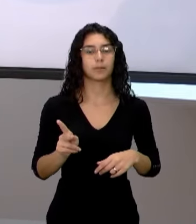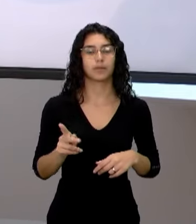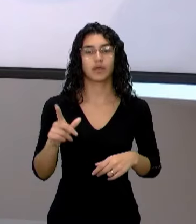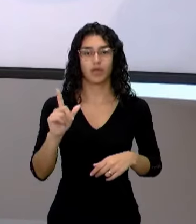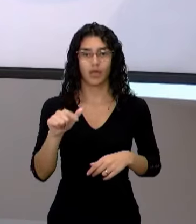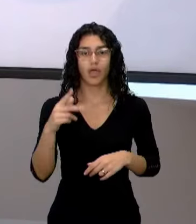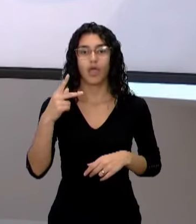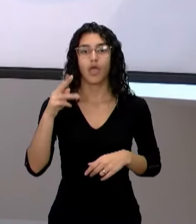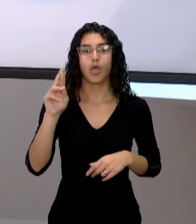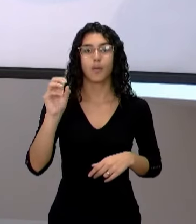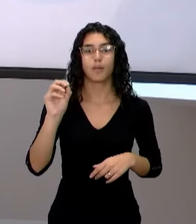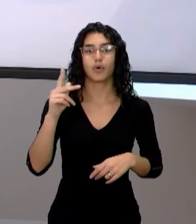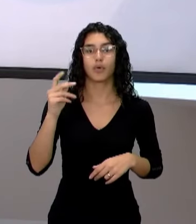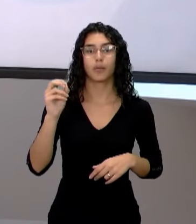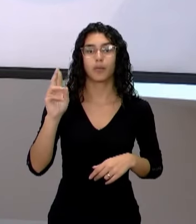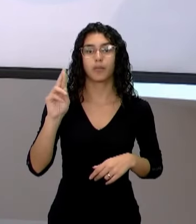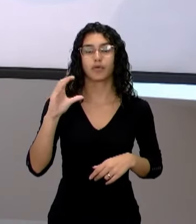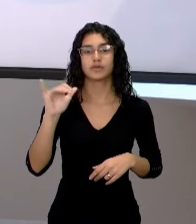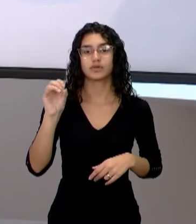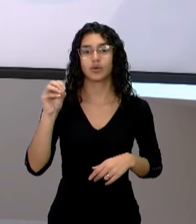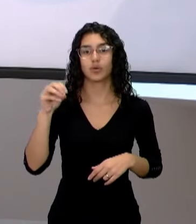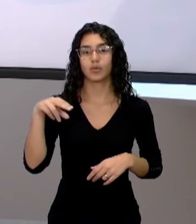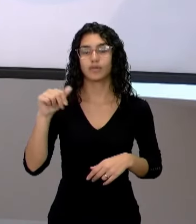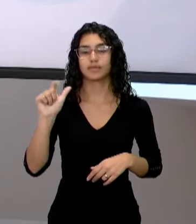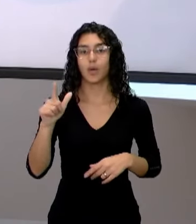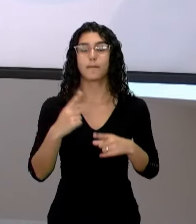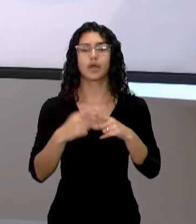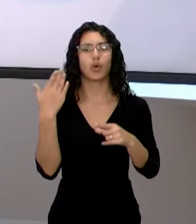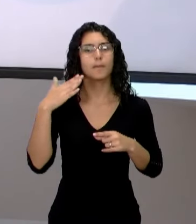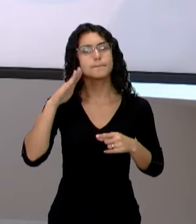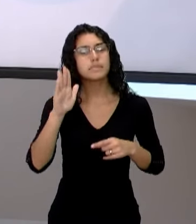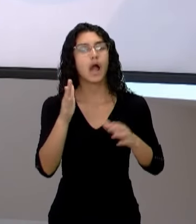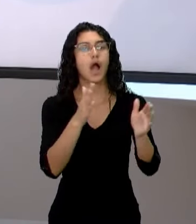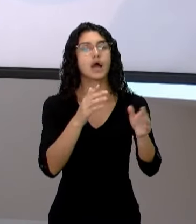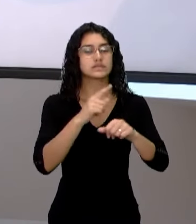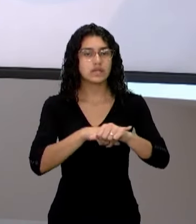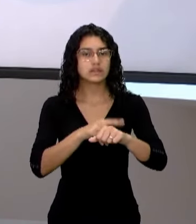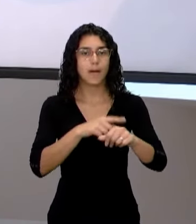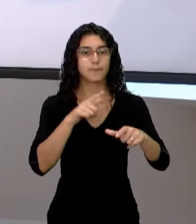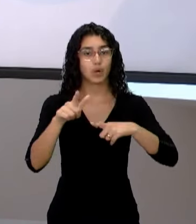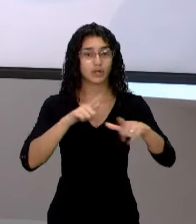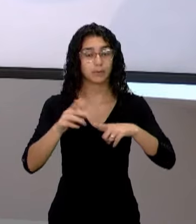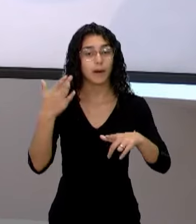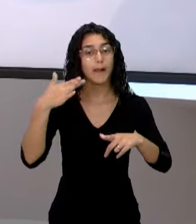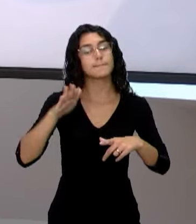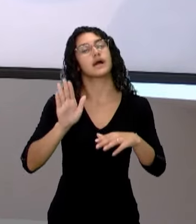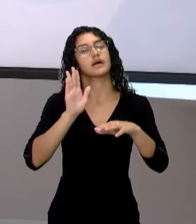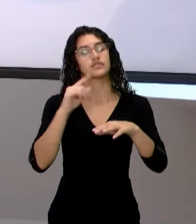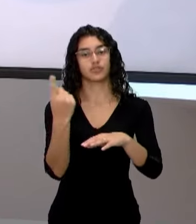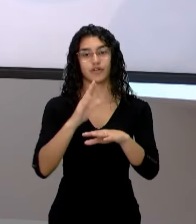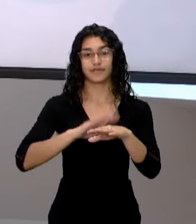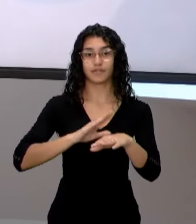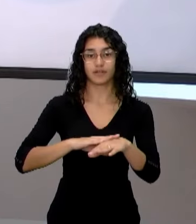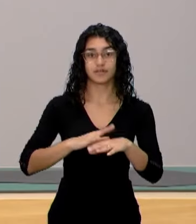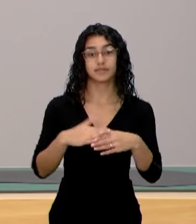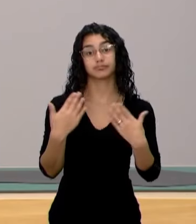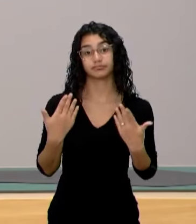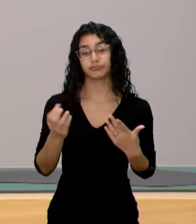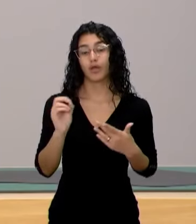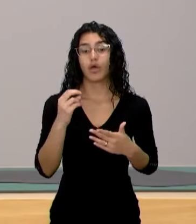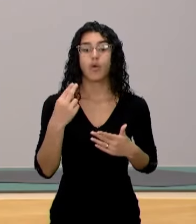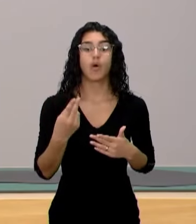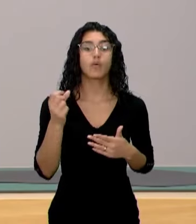proporcional. Tá? Sempre vai ser. Porque quanto mais tempo a gente trabalha, teoricamente, mais a gente produz. Ou, se